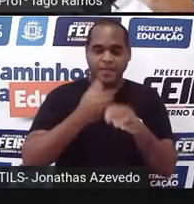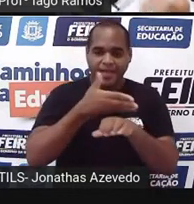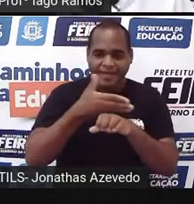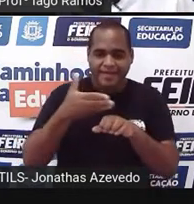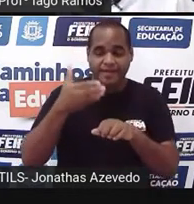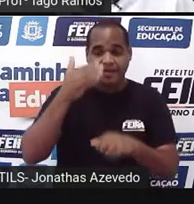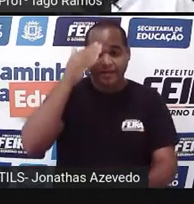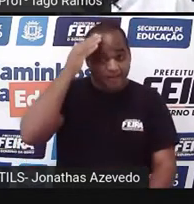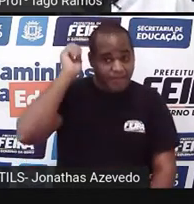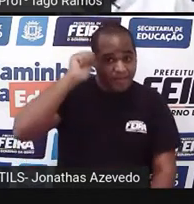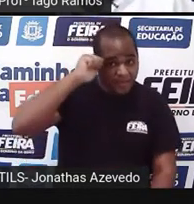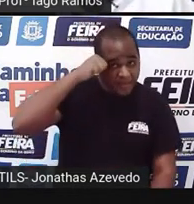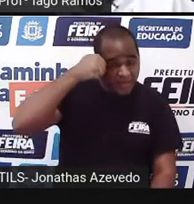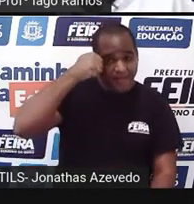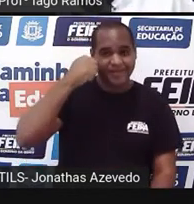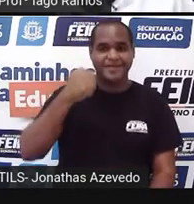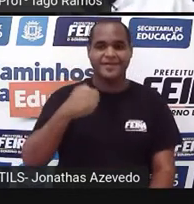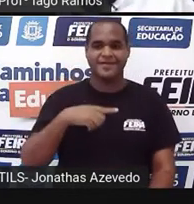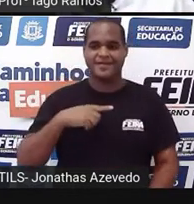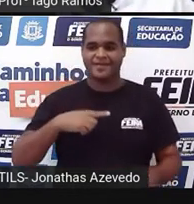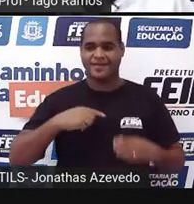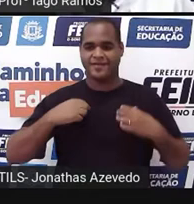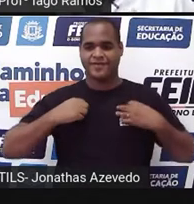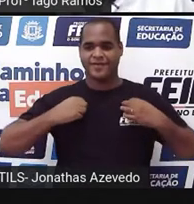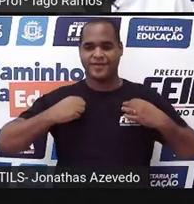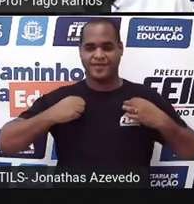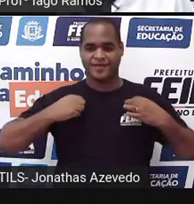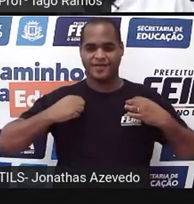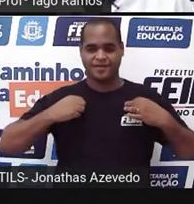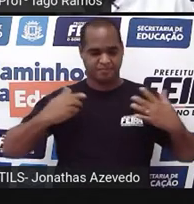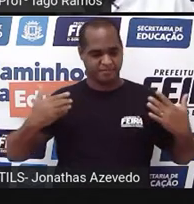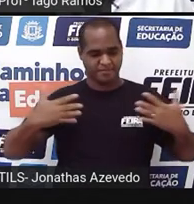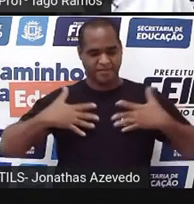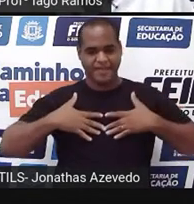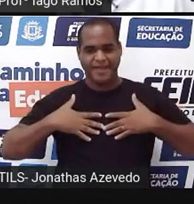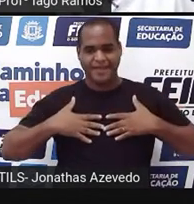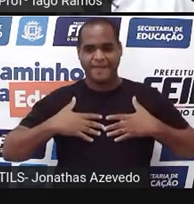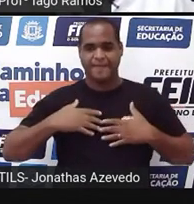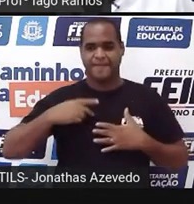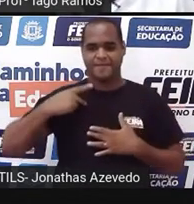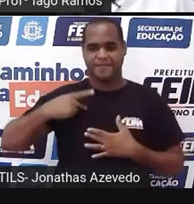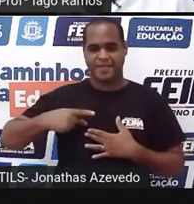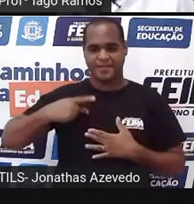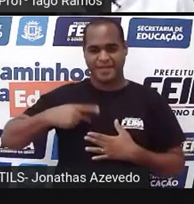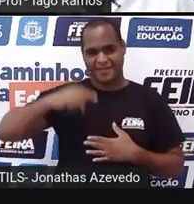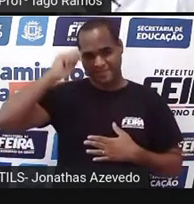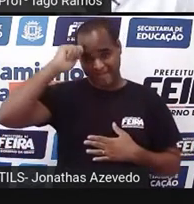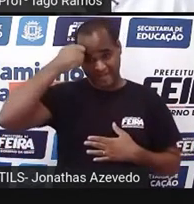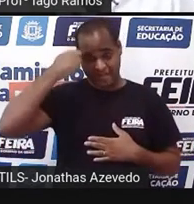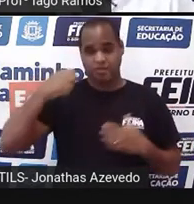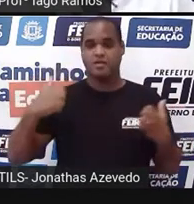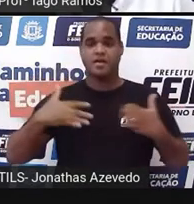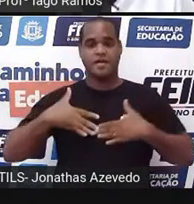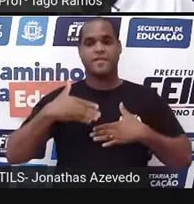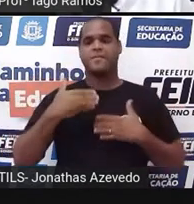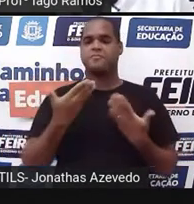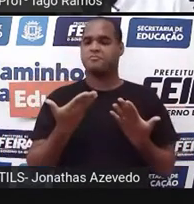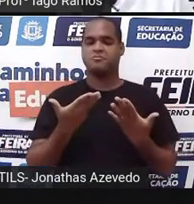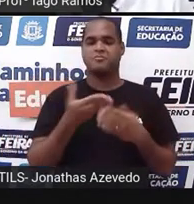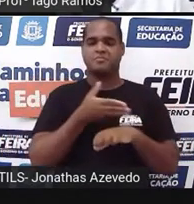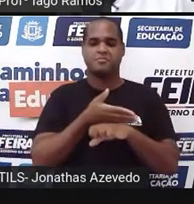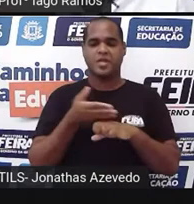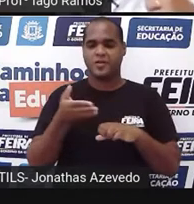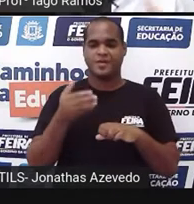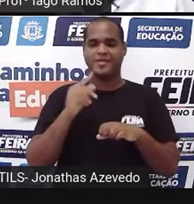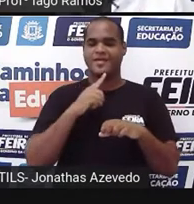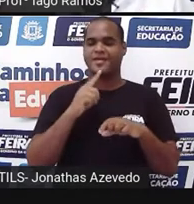Branca meu cabelo ele é preto visto nesse momento uma camisa preta com algumas estampas linhas brancas por cima